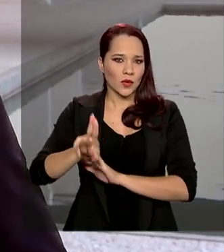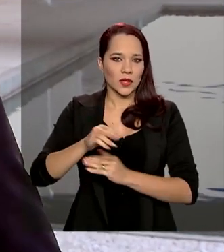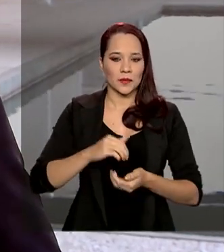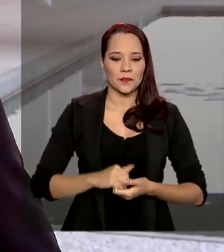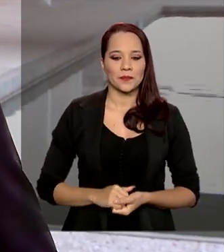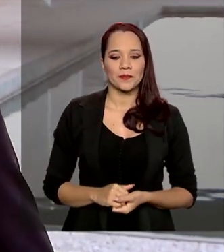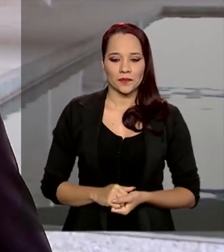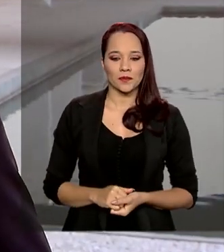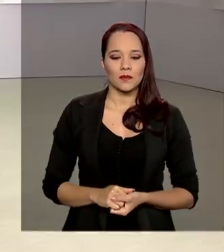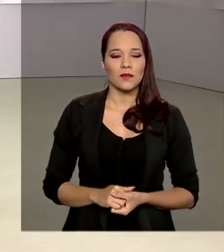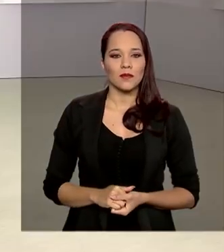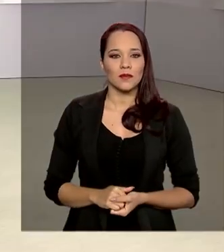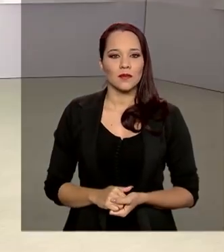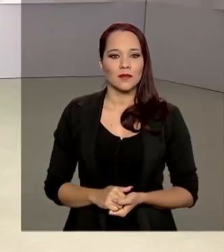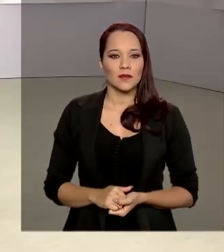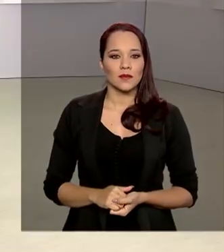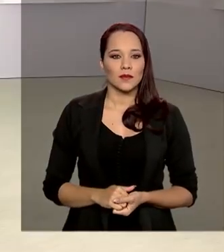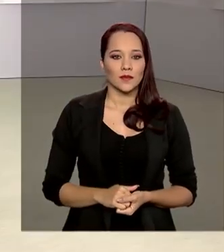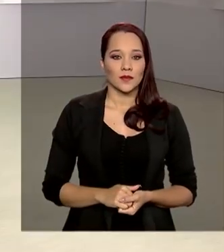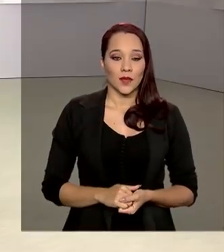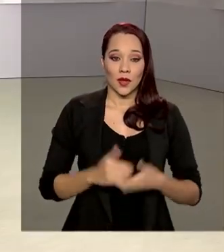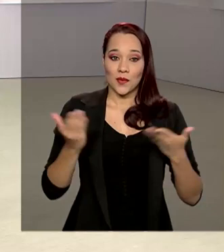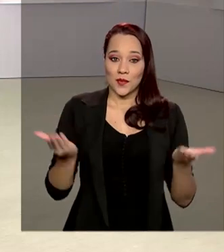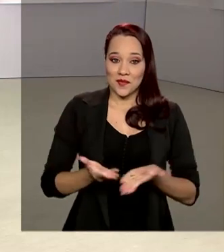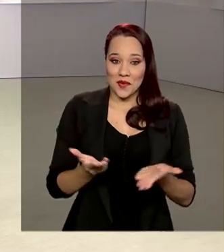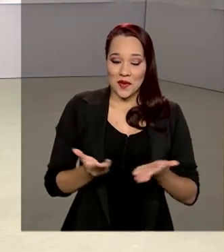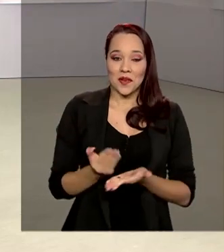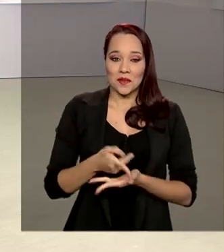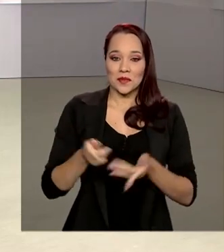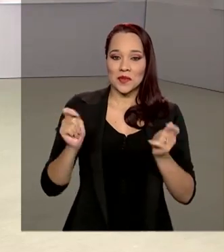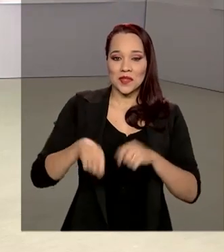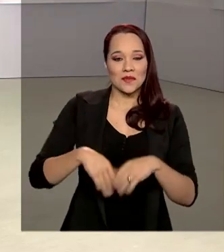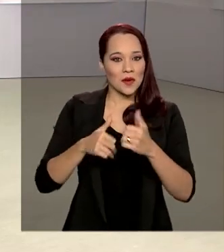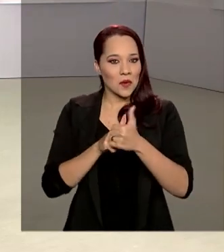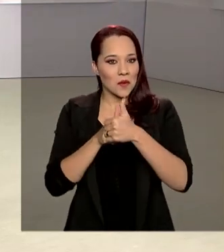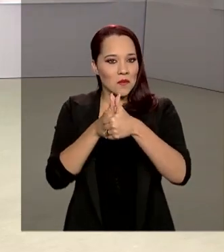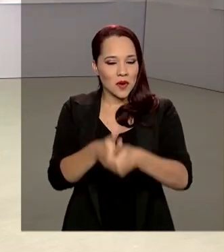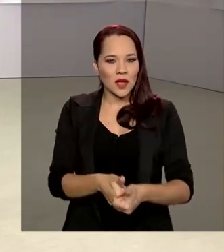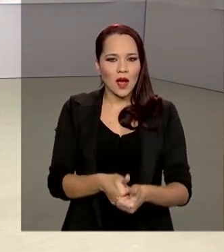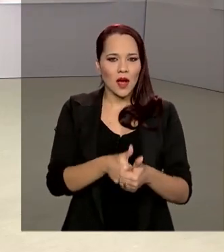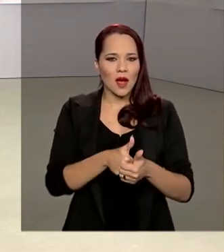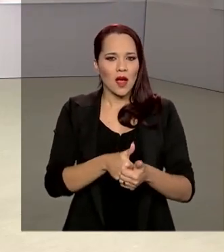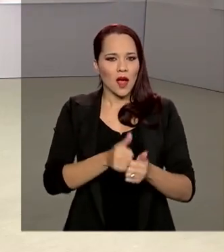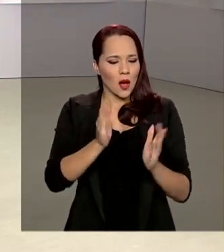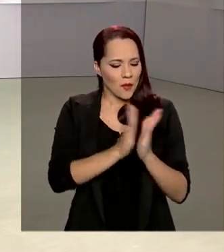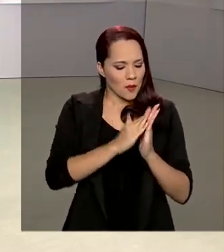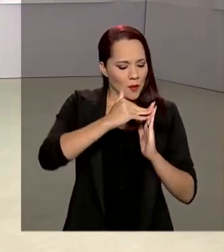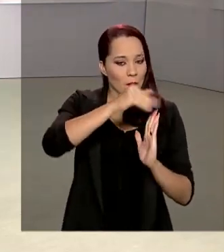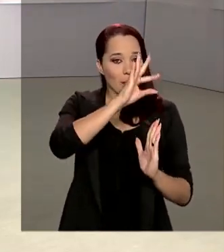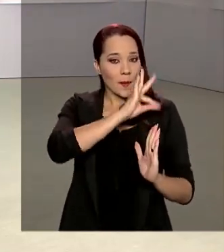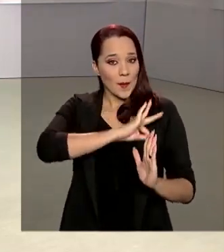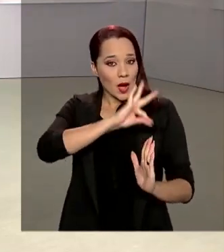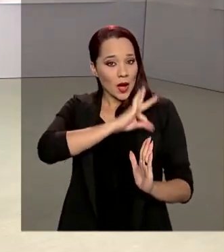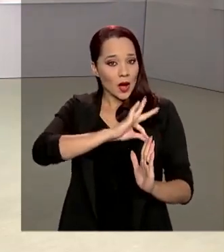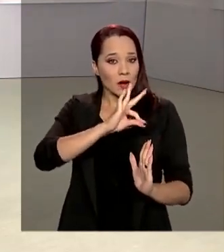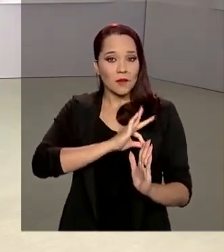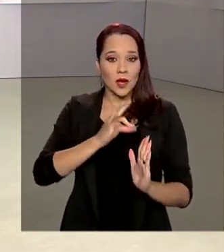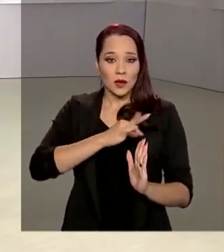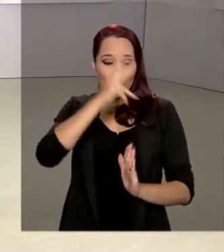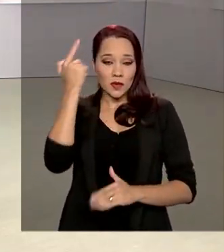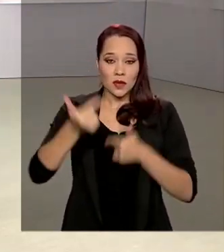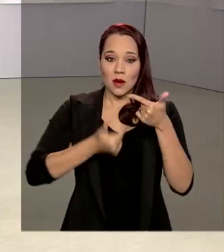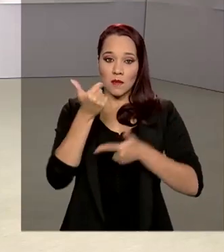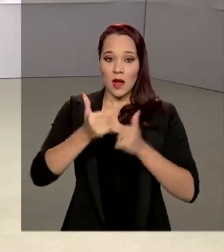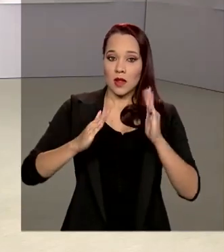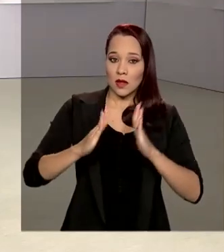para o governo agora. A partir de agora vai ser possível acompanhar a folha de pagamento do empregado doméstico no celular.